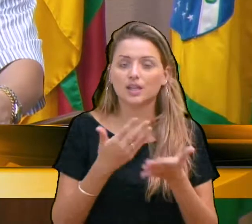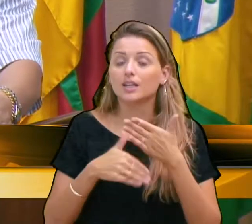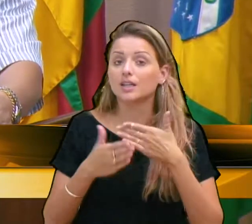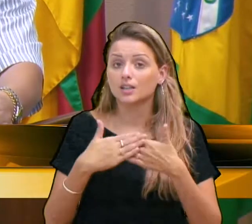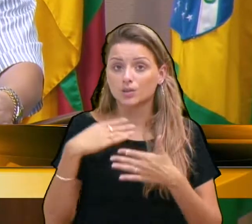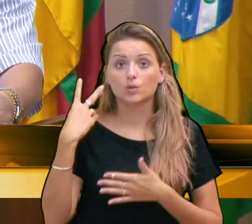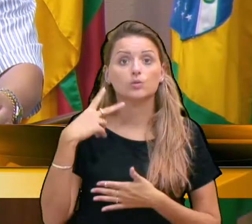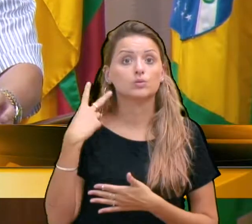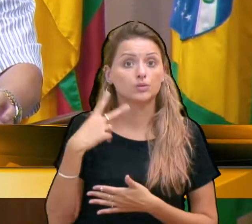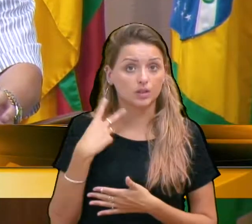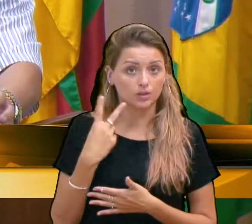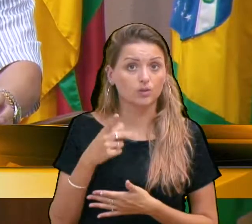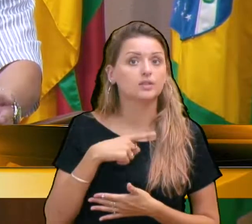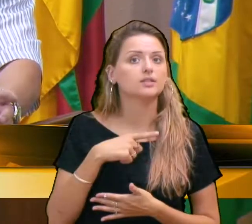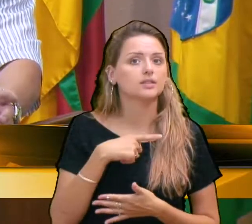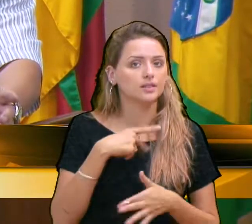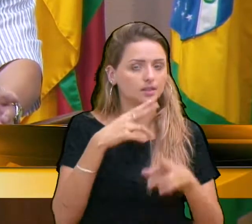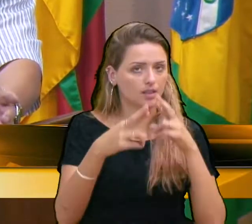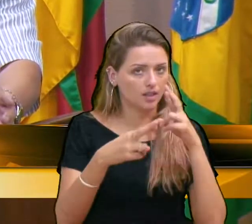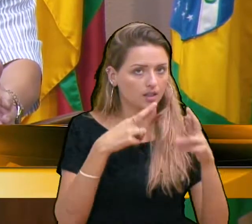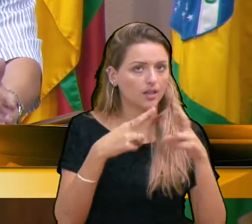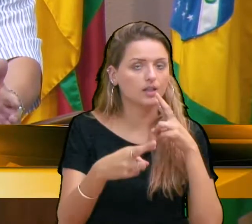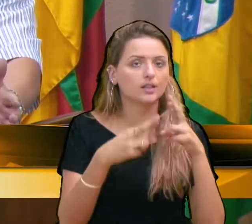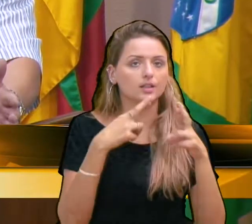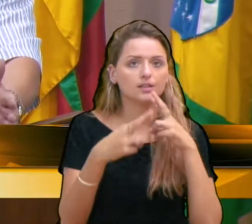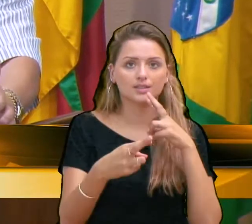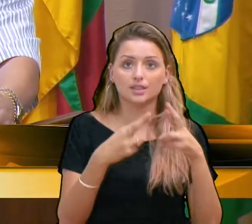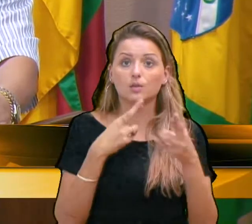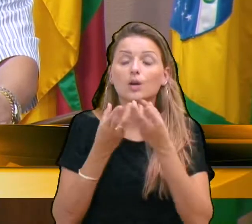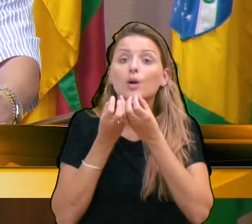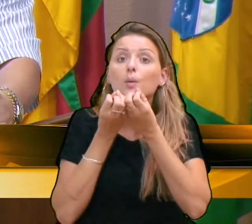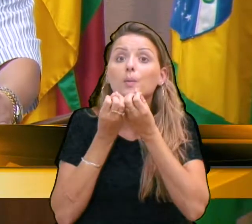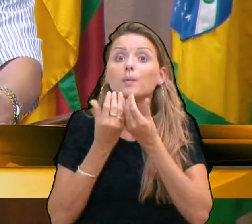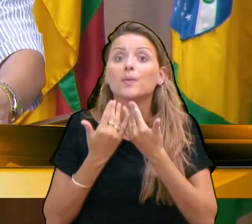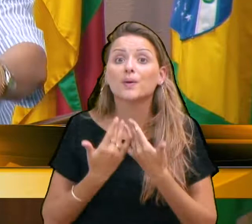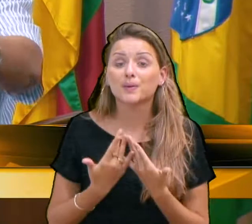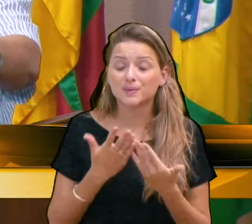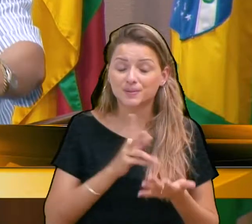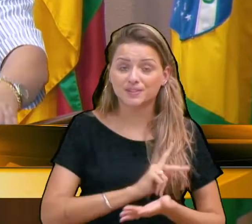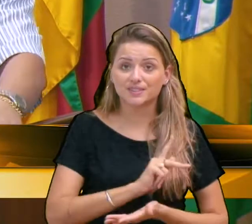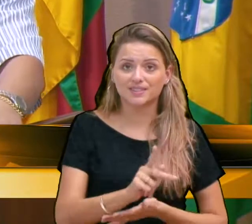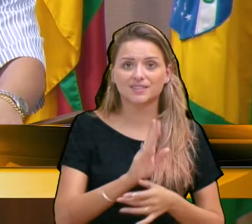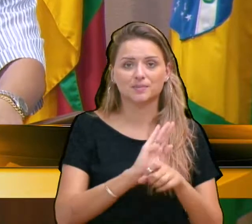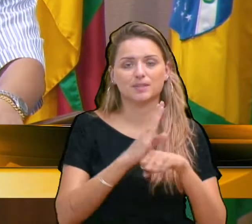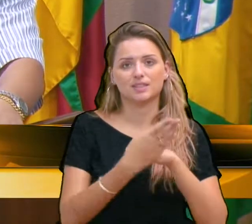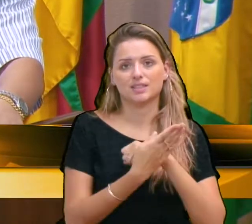vereadores aqui têm relações muito boas, né? Com os presidentes de bairro, o vereador Nery